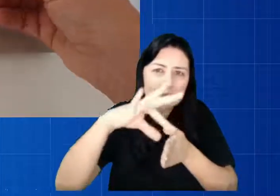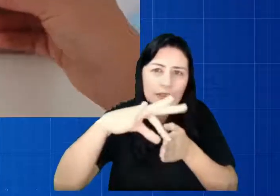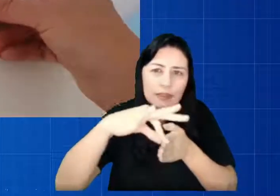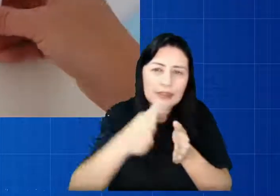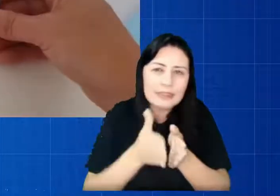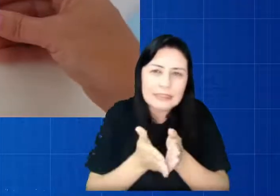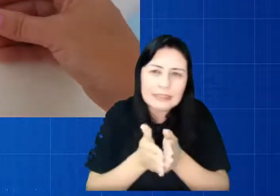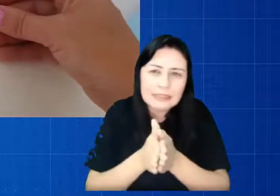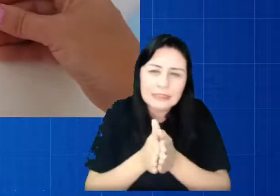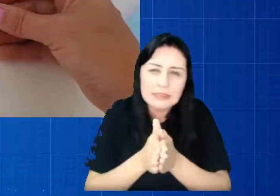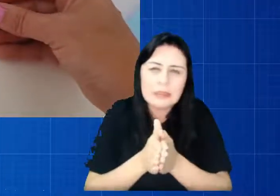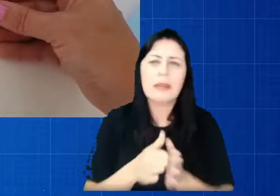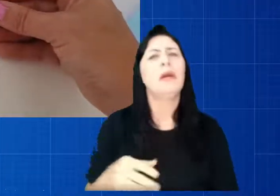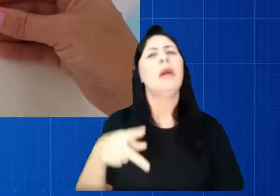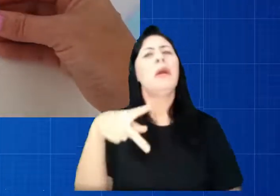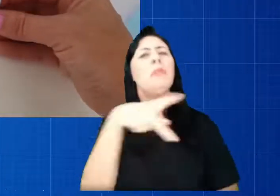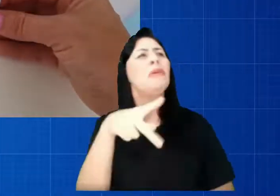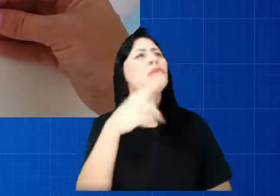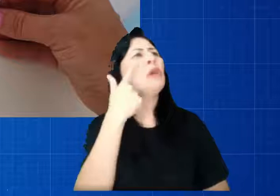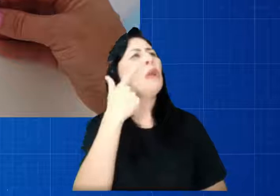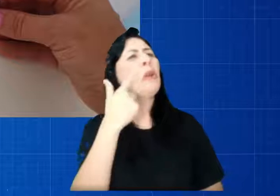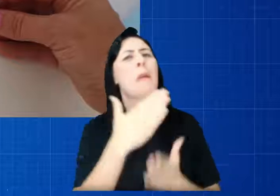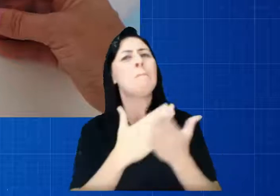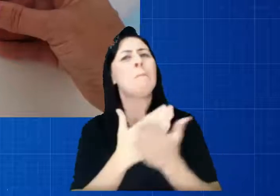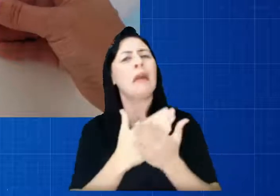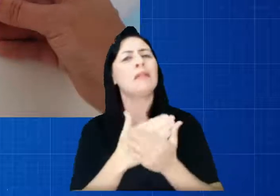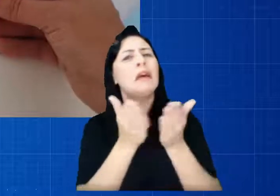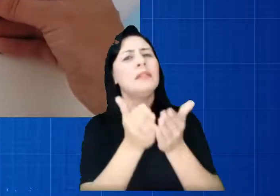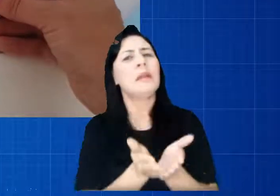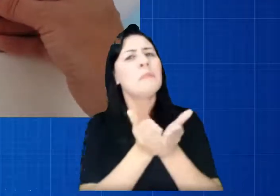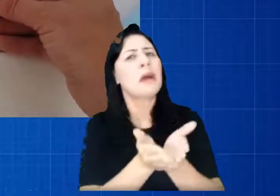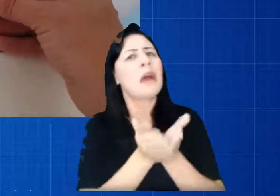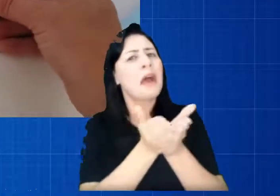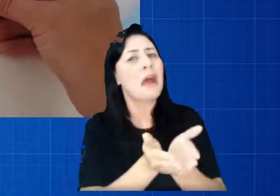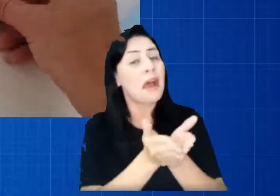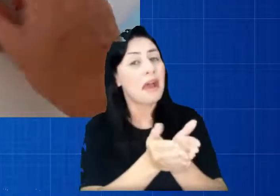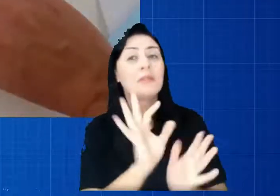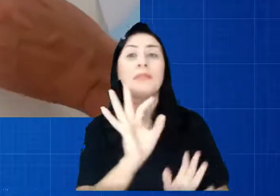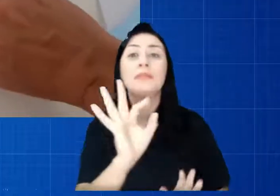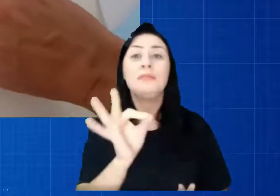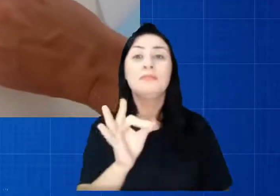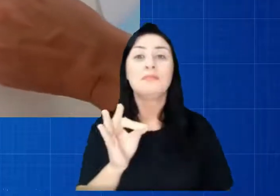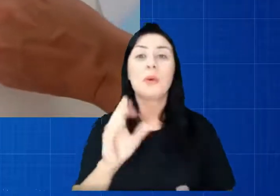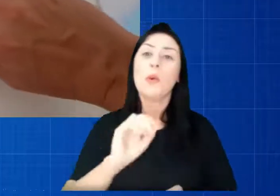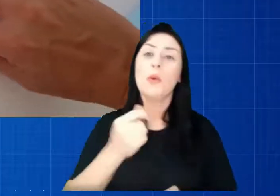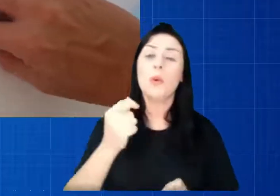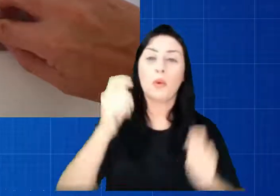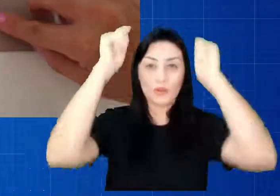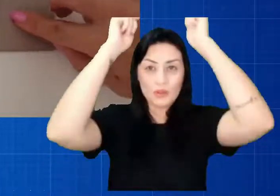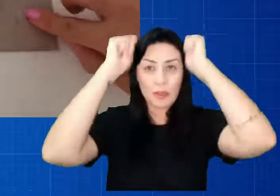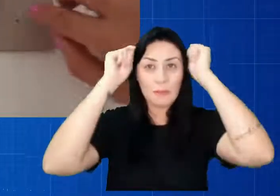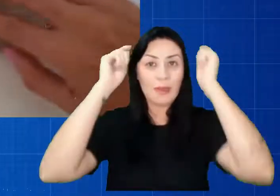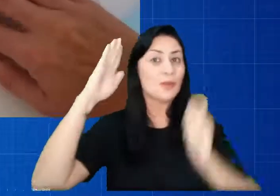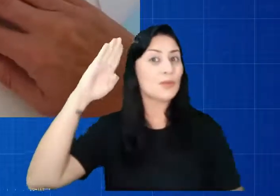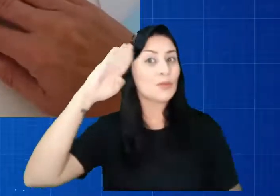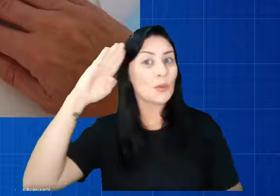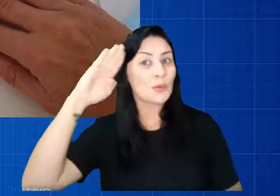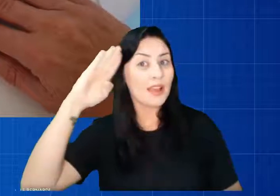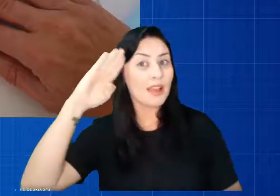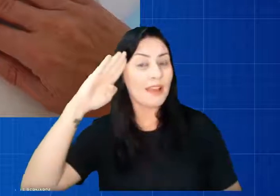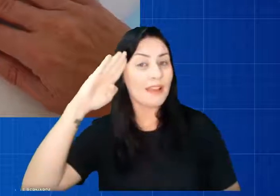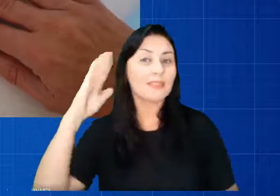Professora, olha a metade do barquinho. O do chapéu do soldado, da dobradura, do origami, na verdade? Então, com certeza,